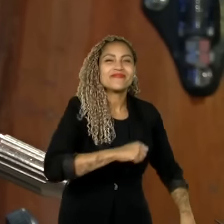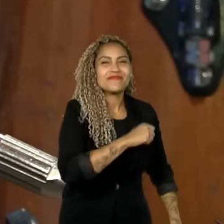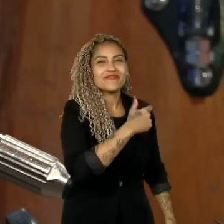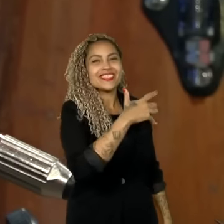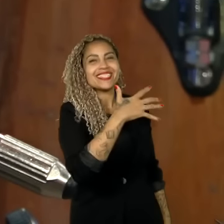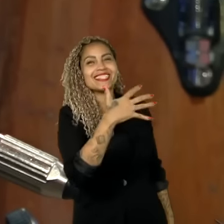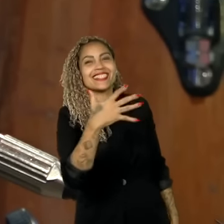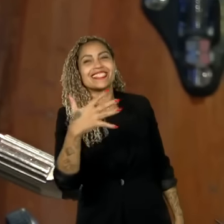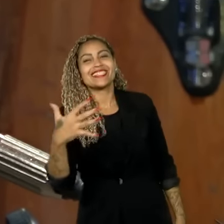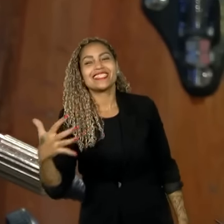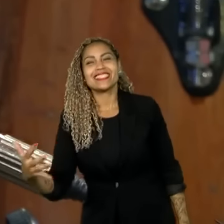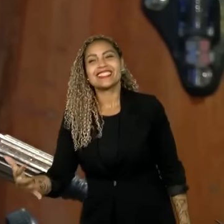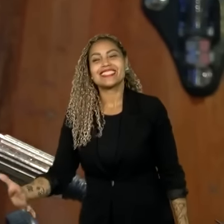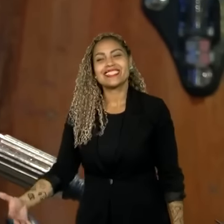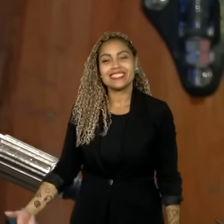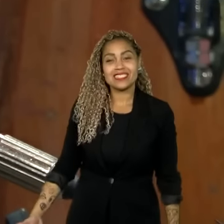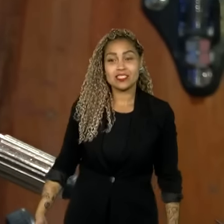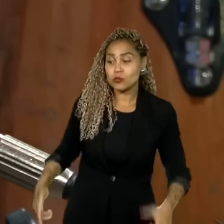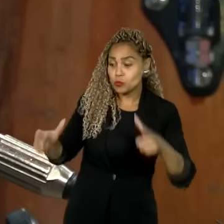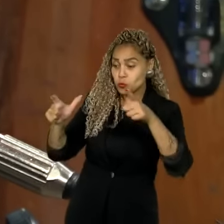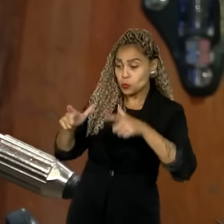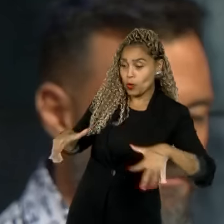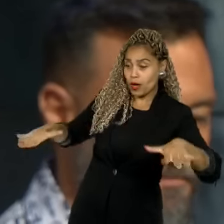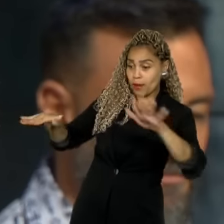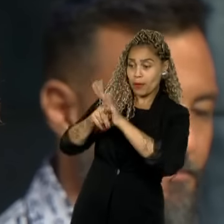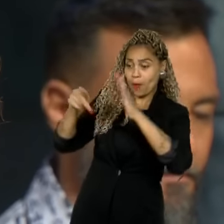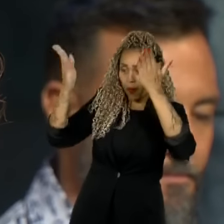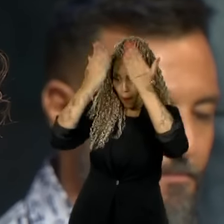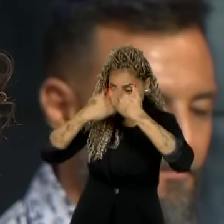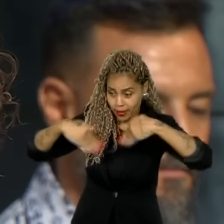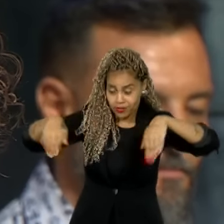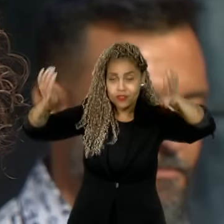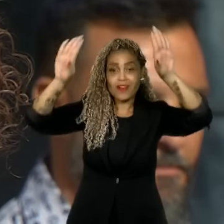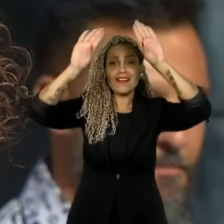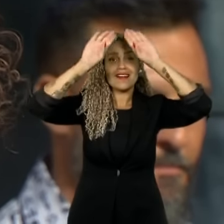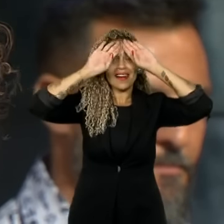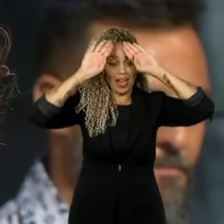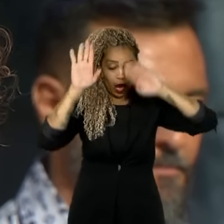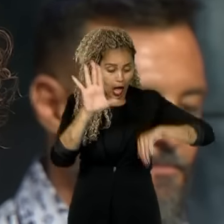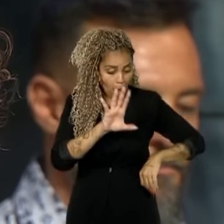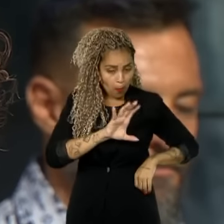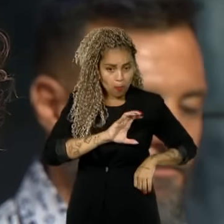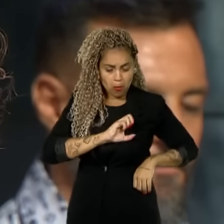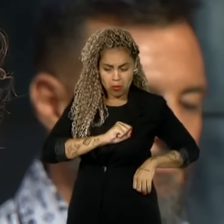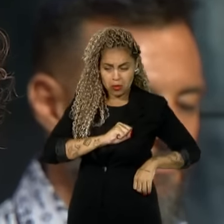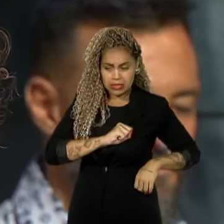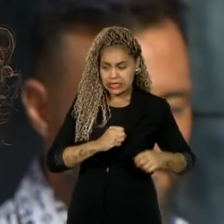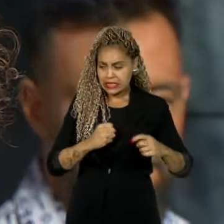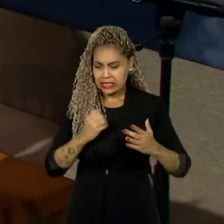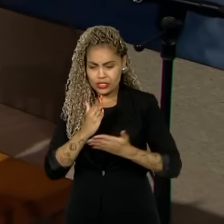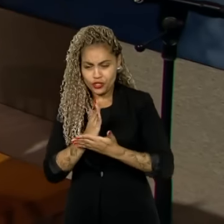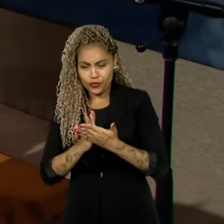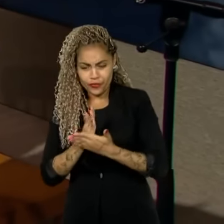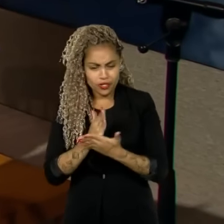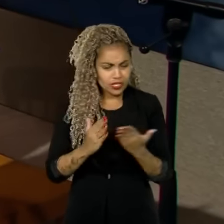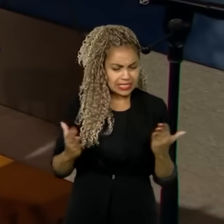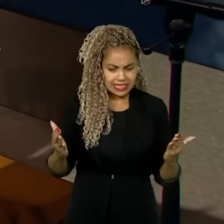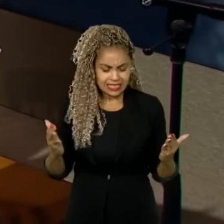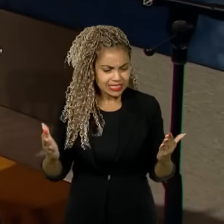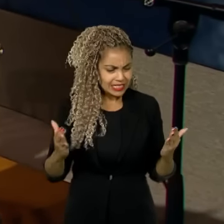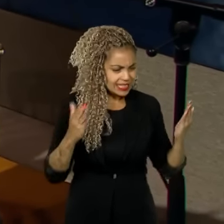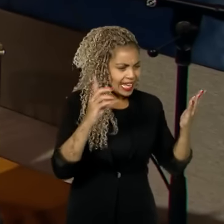nararara, nararara. Na terra dos orixás o amor se dividia entre um deus que era